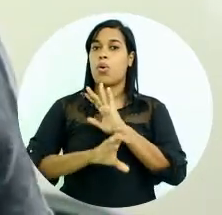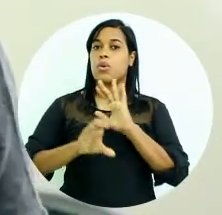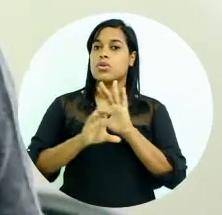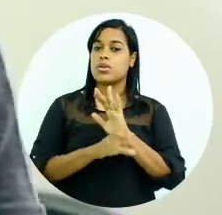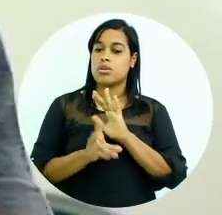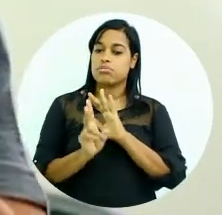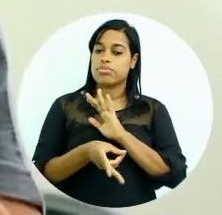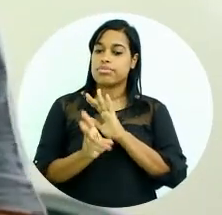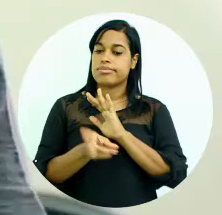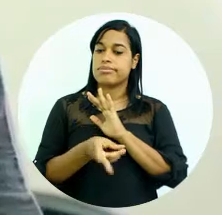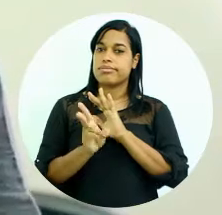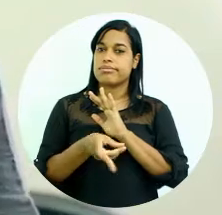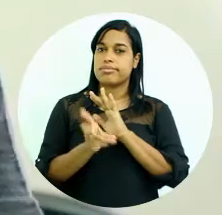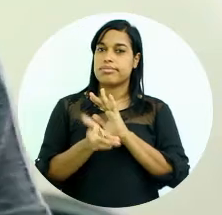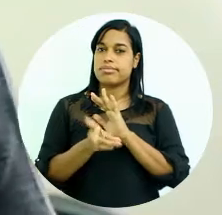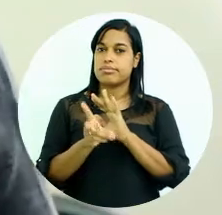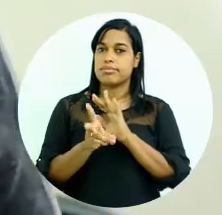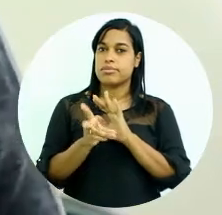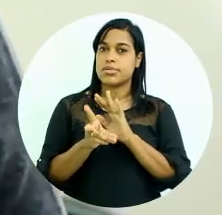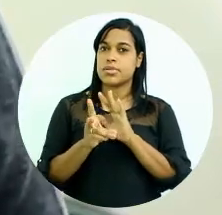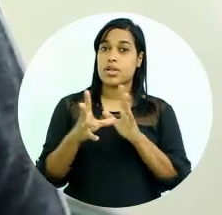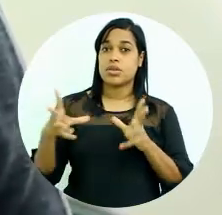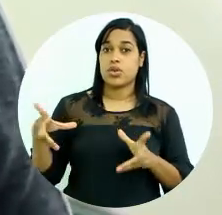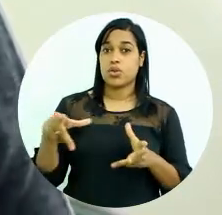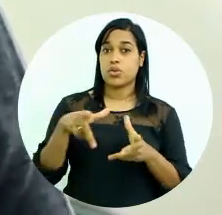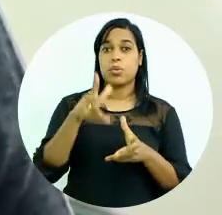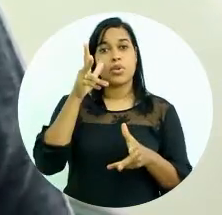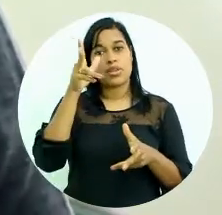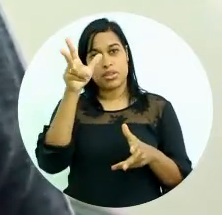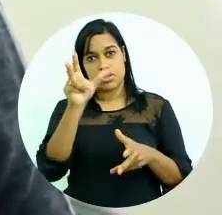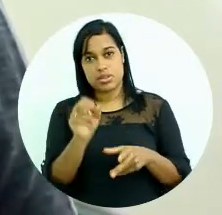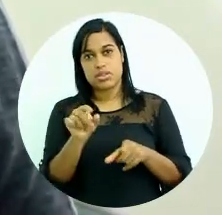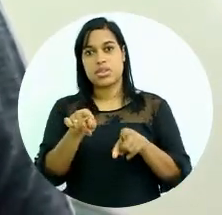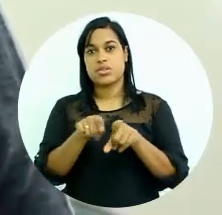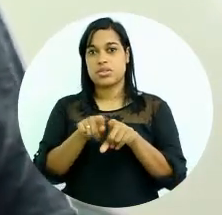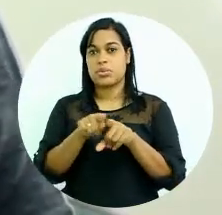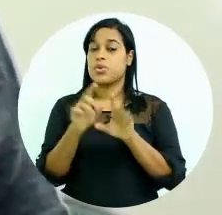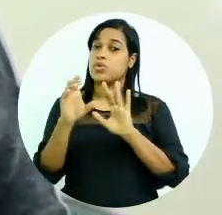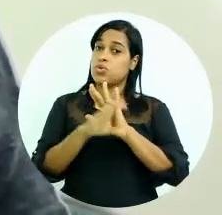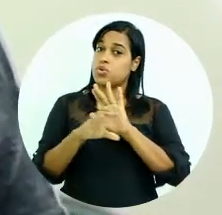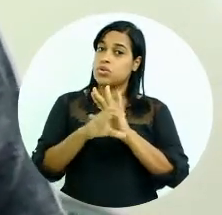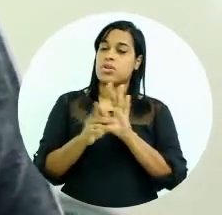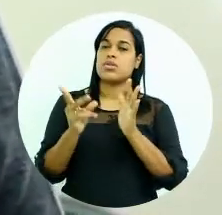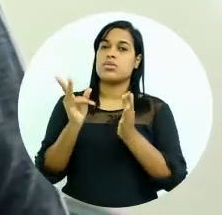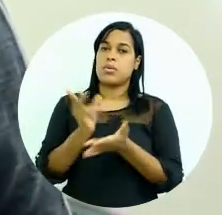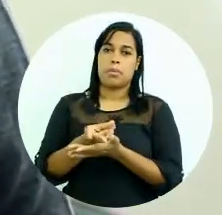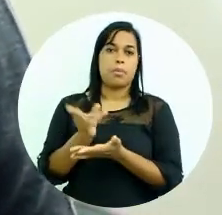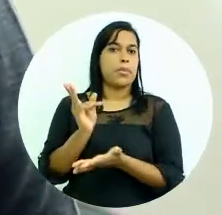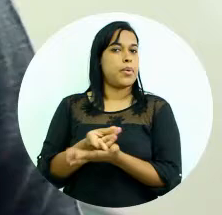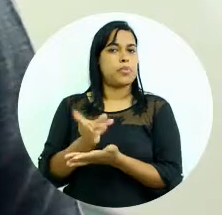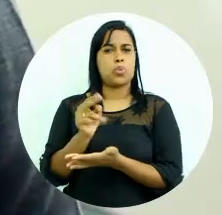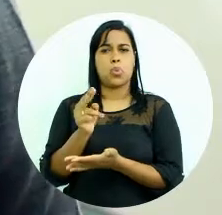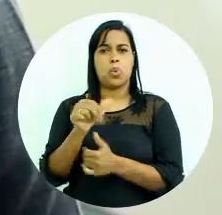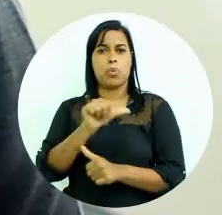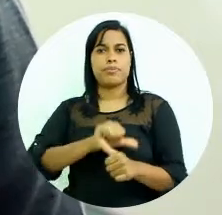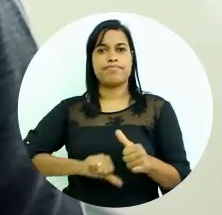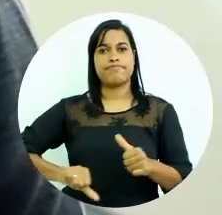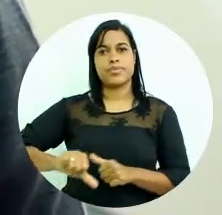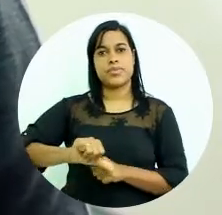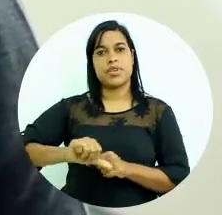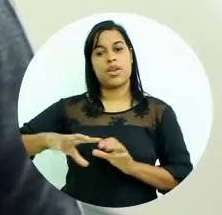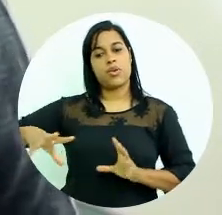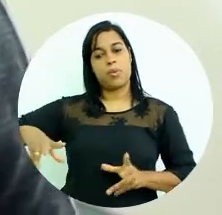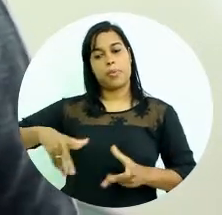abarca o conceito da permanência, onde Platão trata do mundo das ideias, onde os conceitos são permanentes, onde eles não